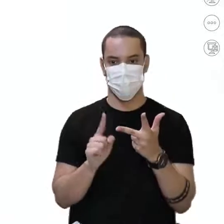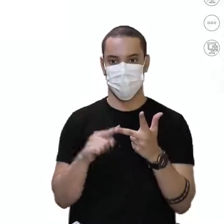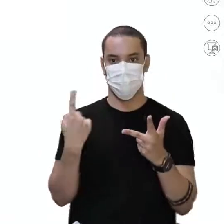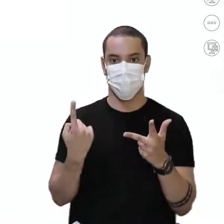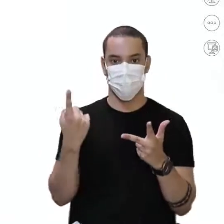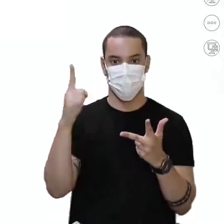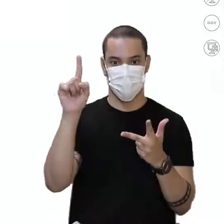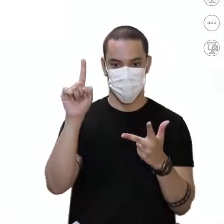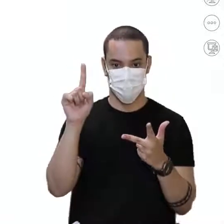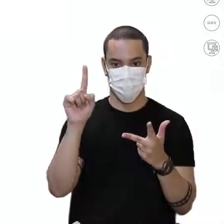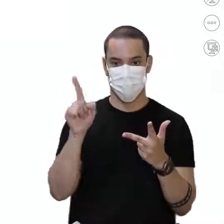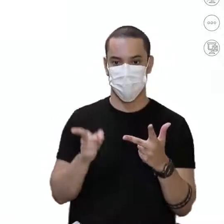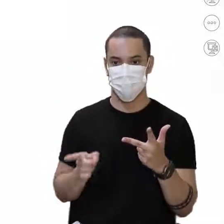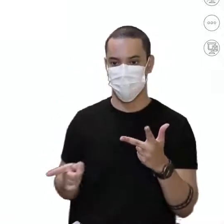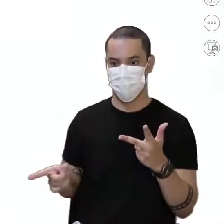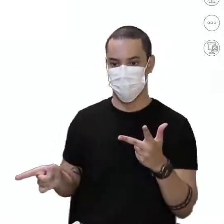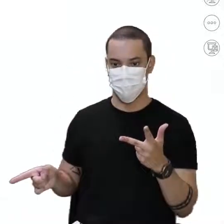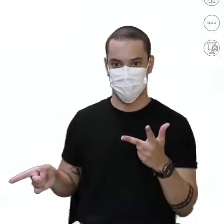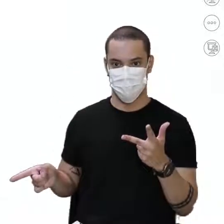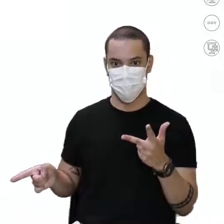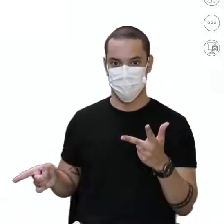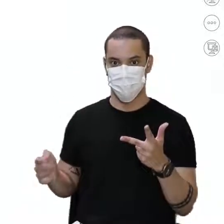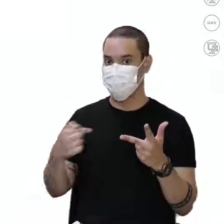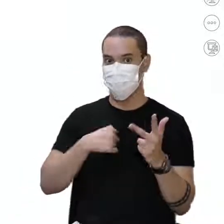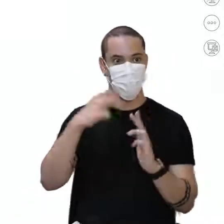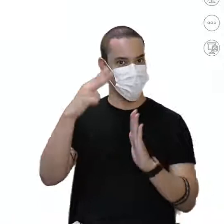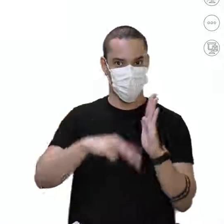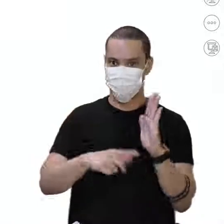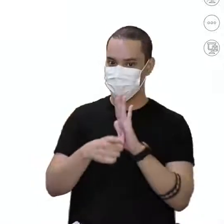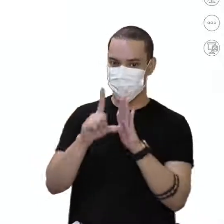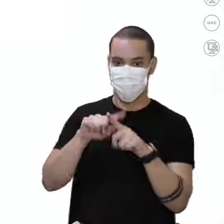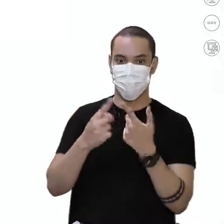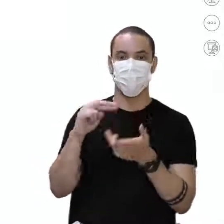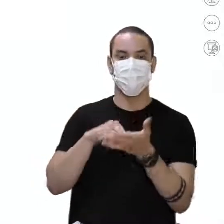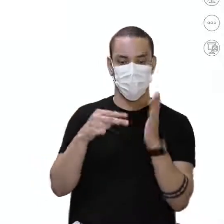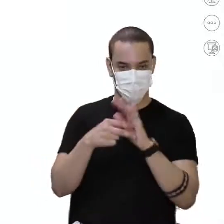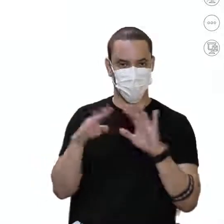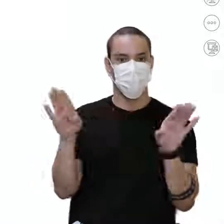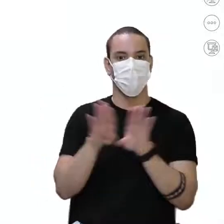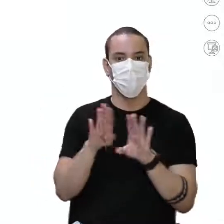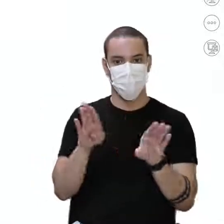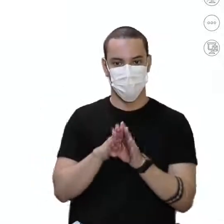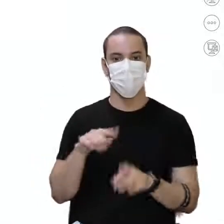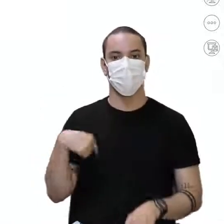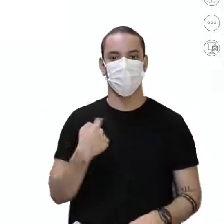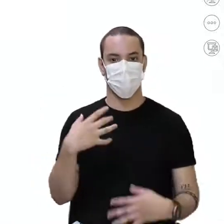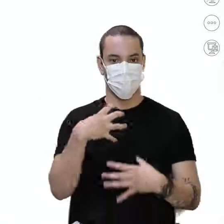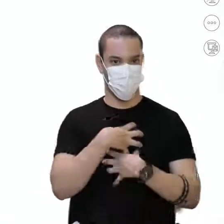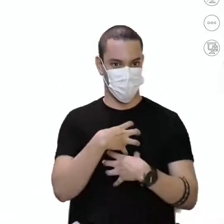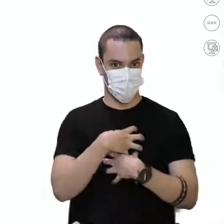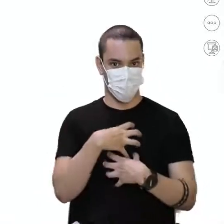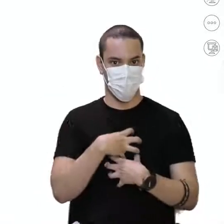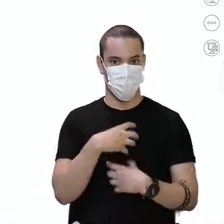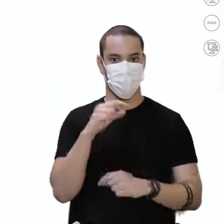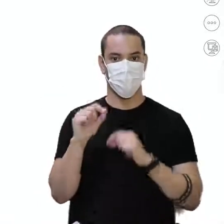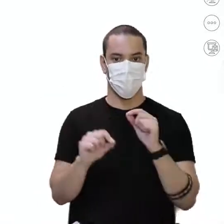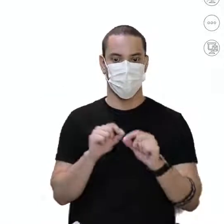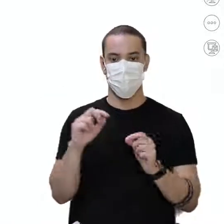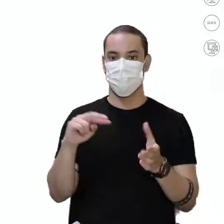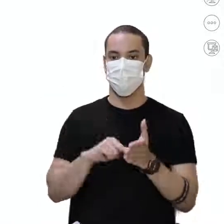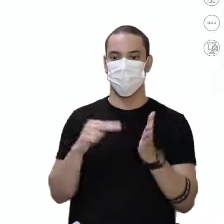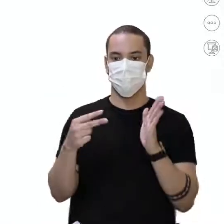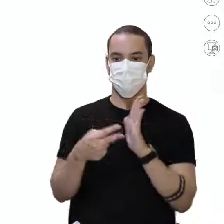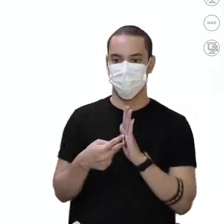aqui heavy breathing, que não apareceu na minha leitura, porém é uma das situações que nós temos, que é o heavy breathing,